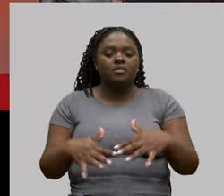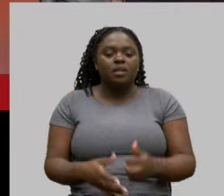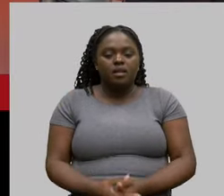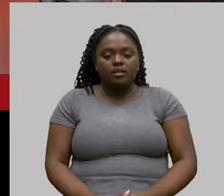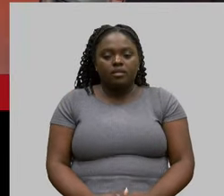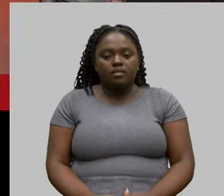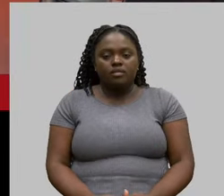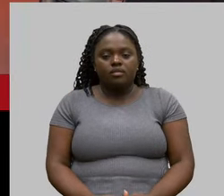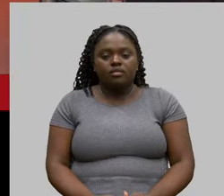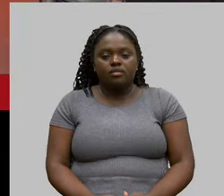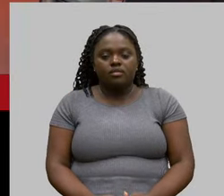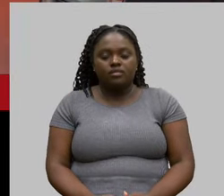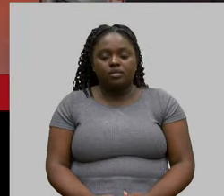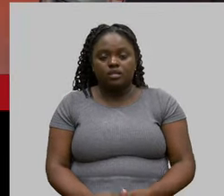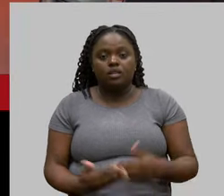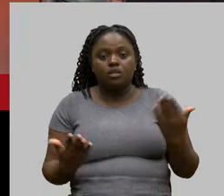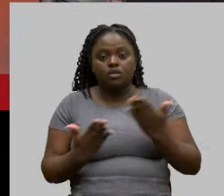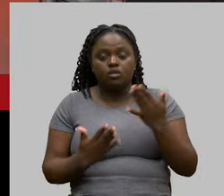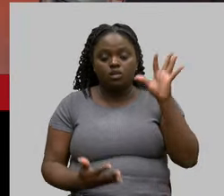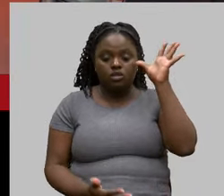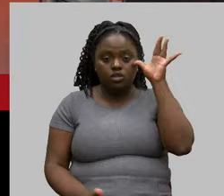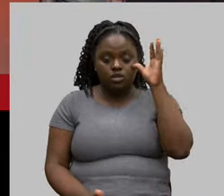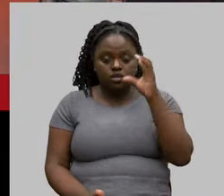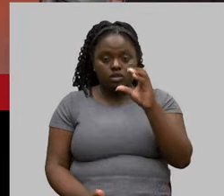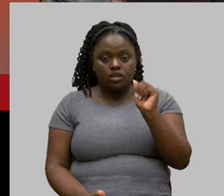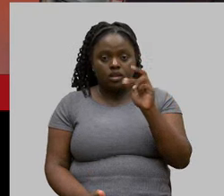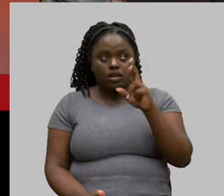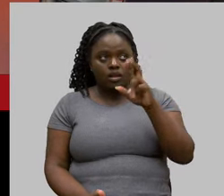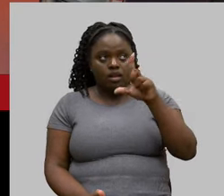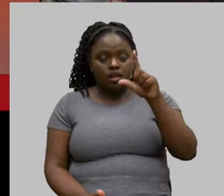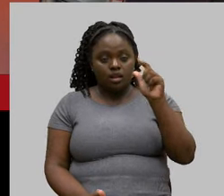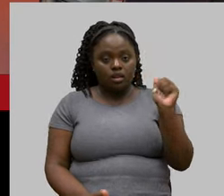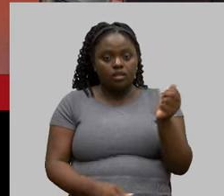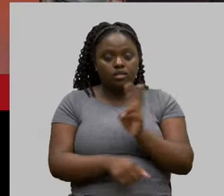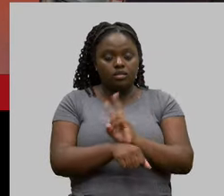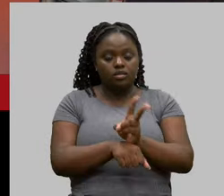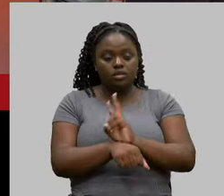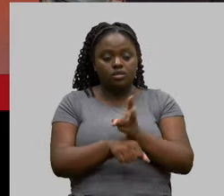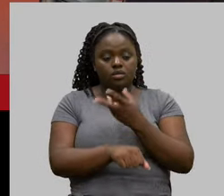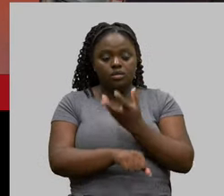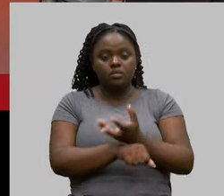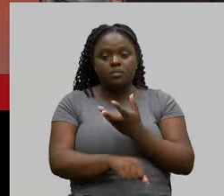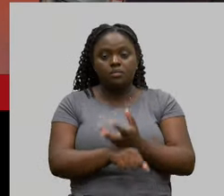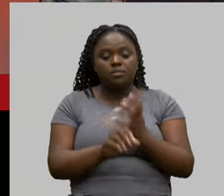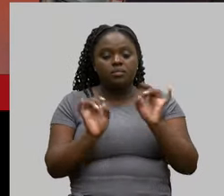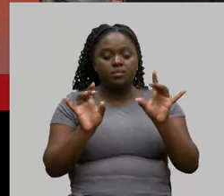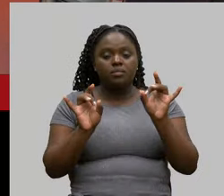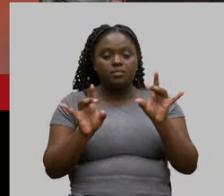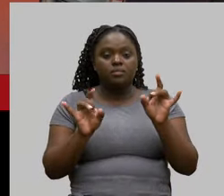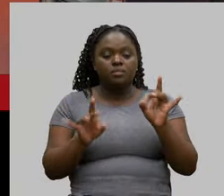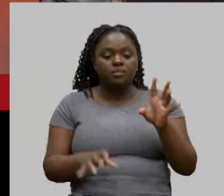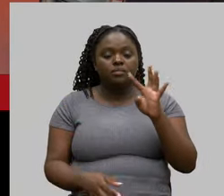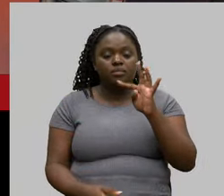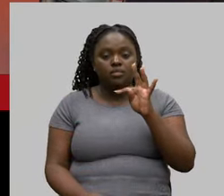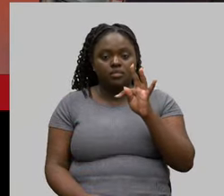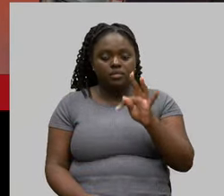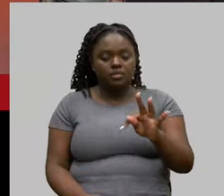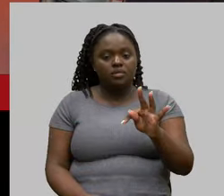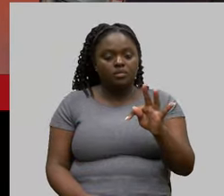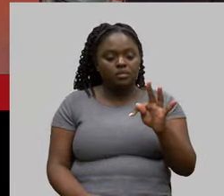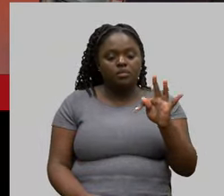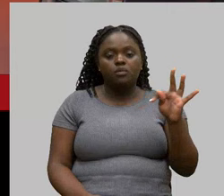ouviremos agora Carla da Costa Martins diretora de matérias especiais do Tribunal de Contas do Estado de Minas